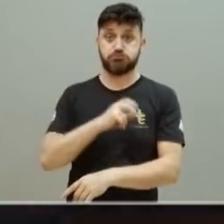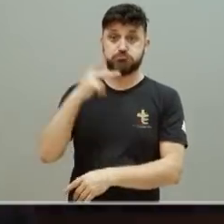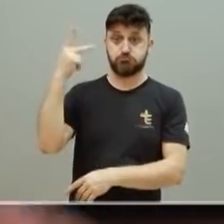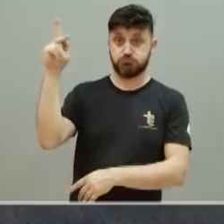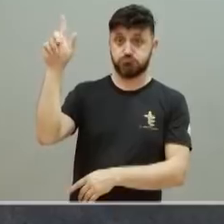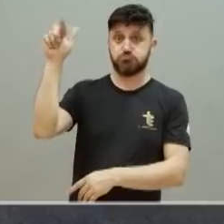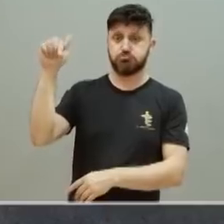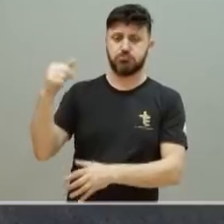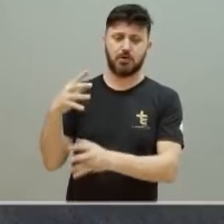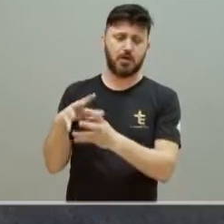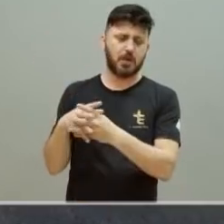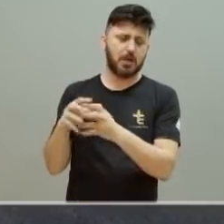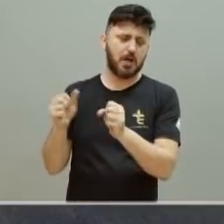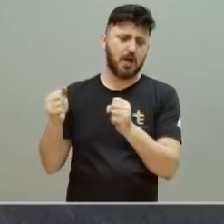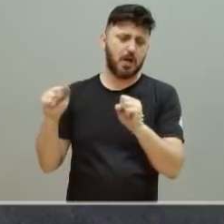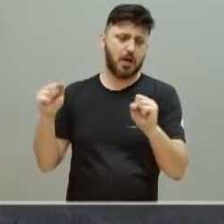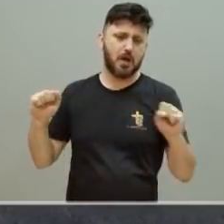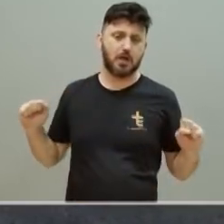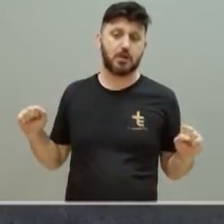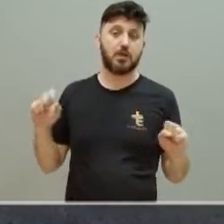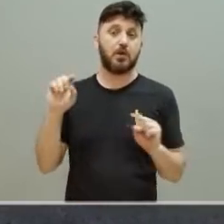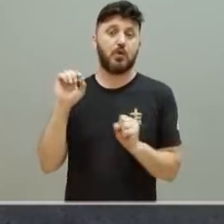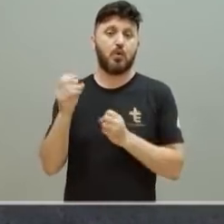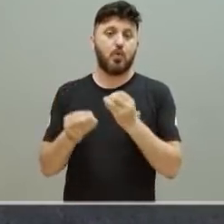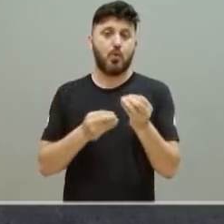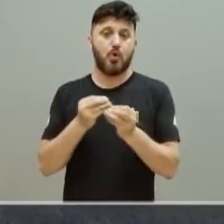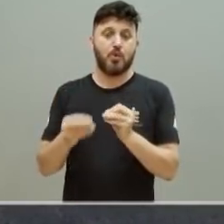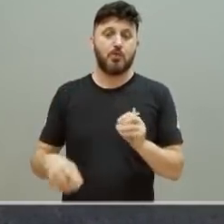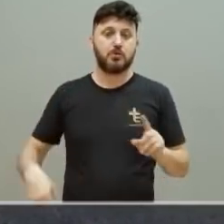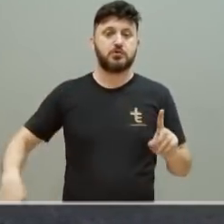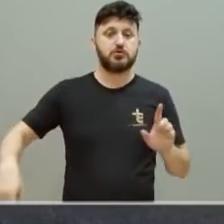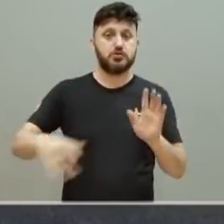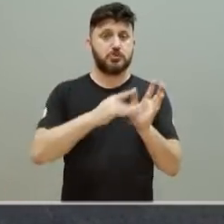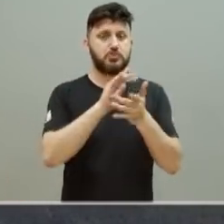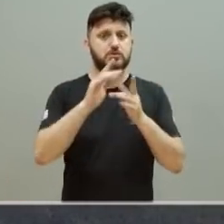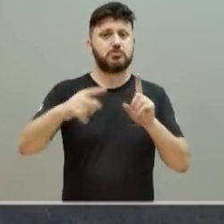tão grandioso, que não bastasse morrer no alto de uma